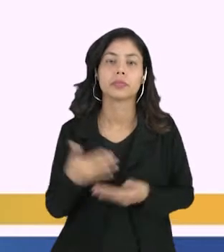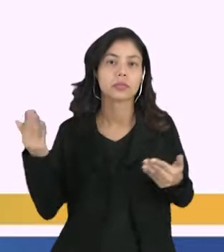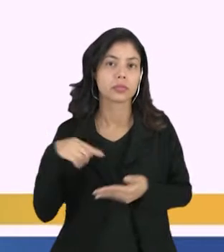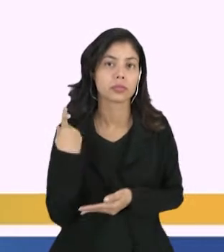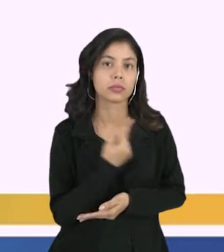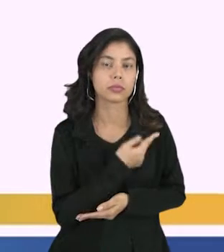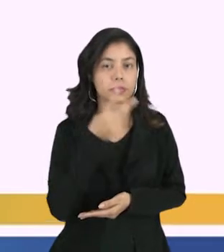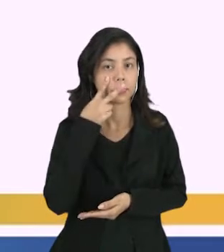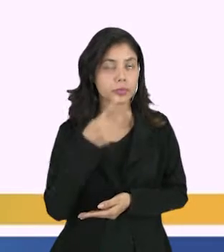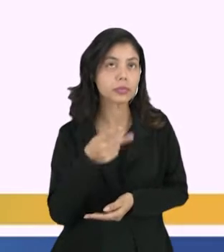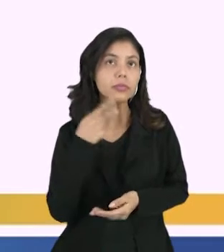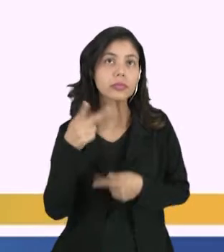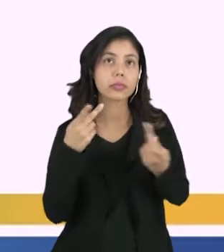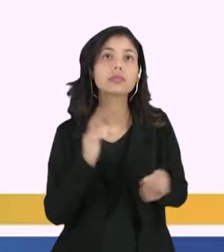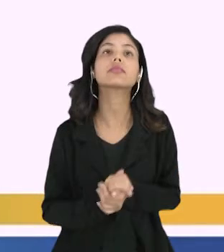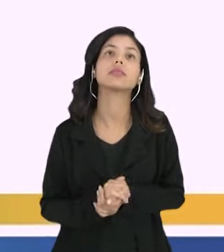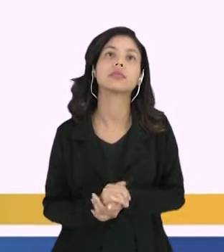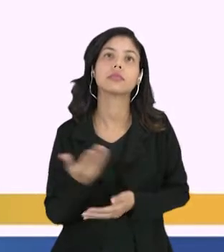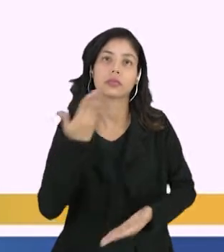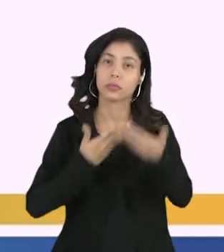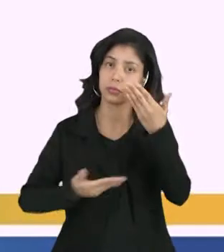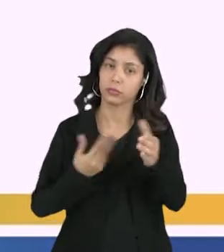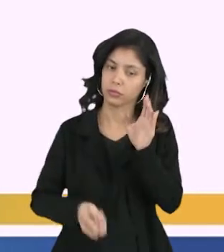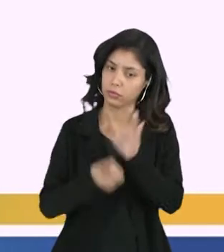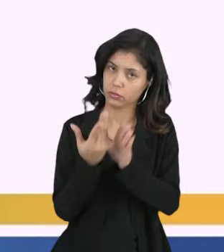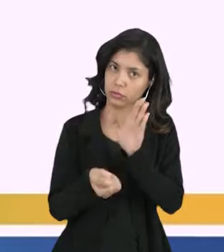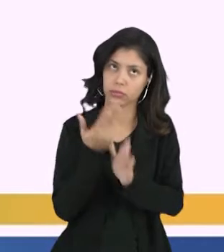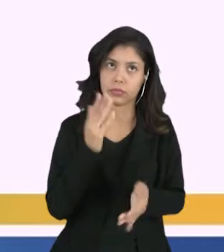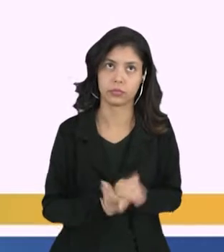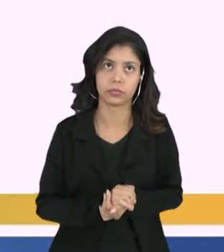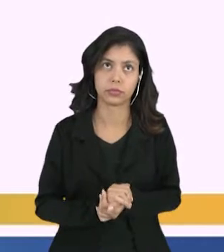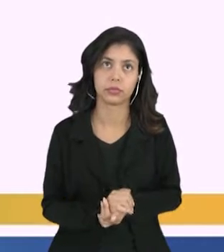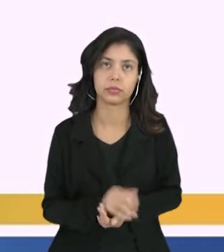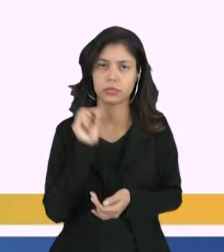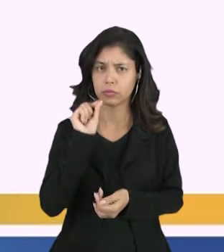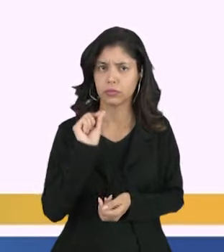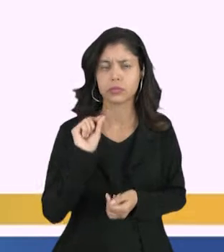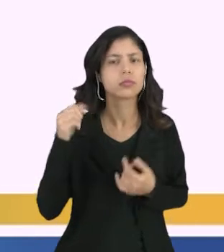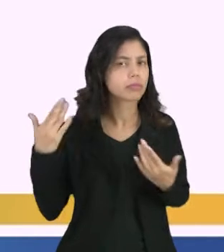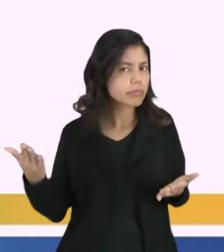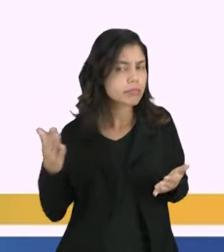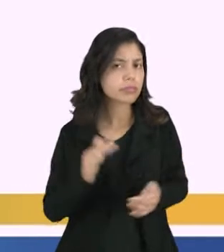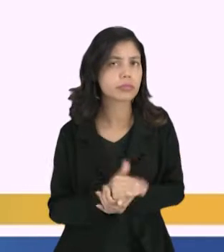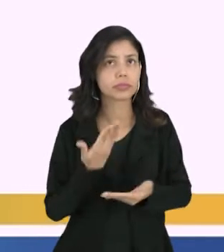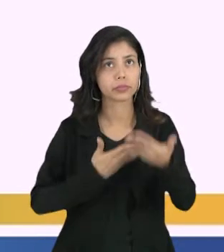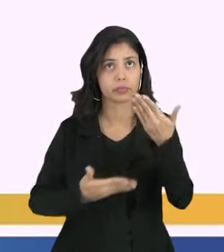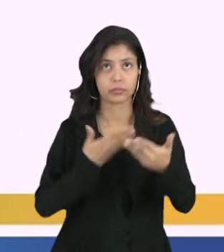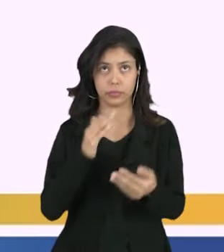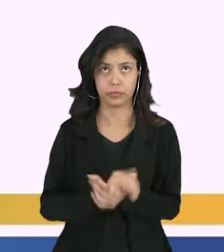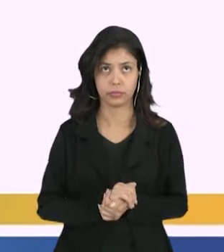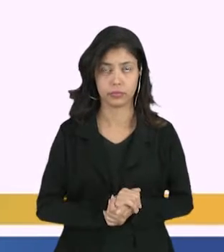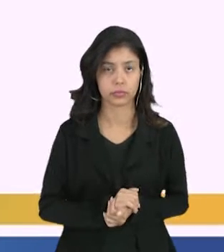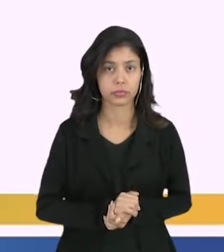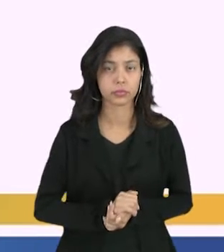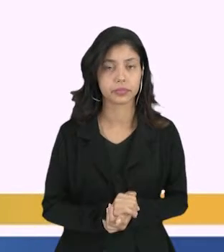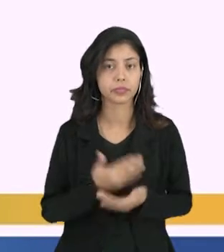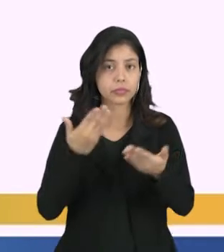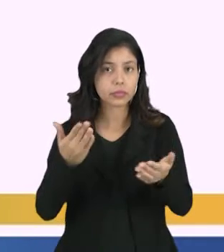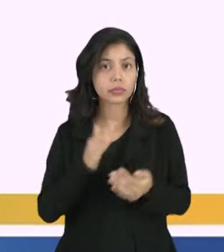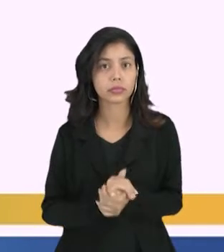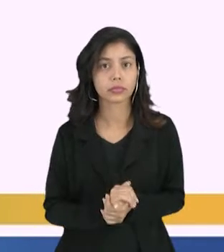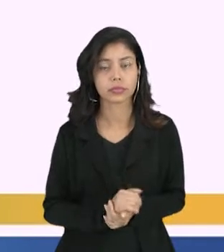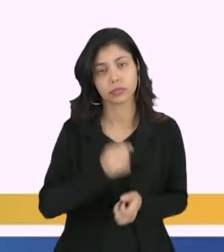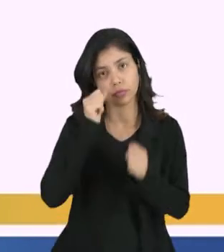agora, pessoal, nós vamos falar sobre as relações de produção. O que seriam essas relações? Aí eu